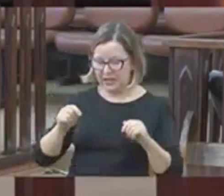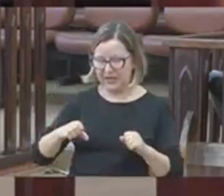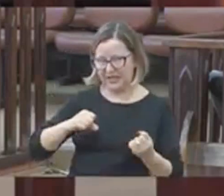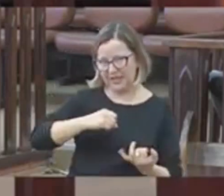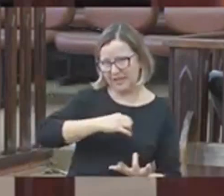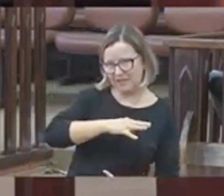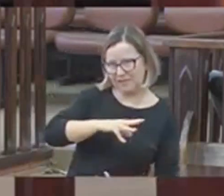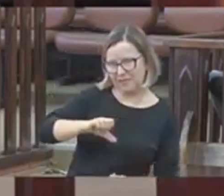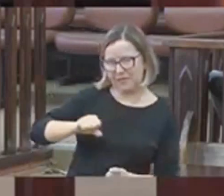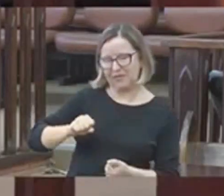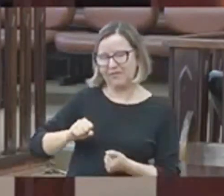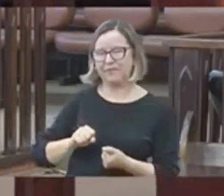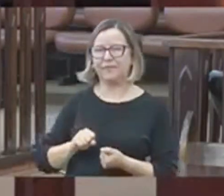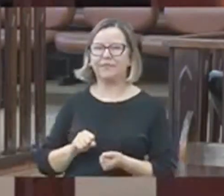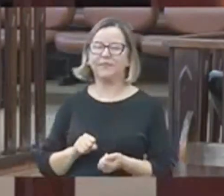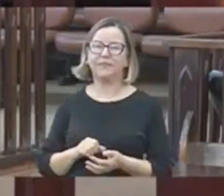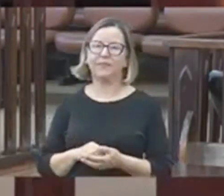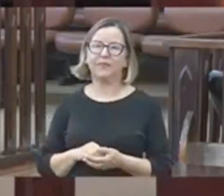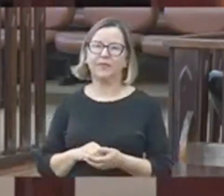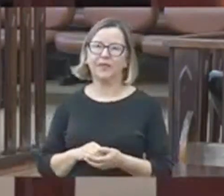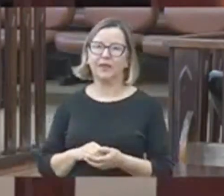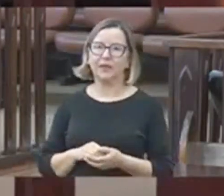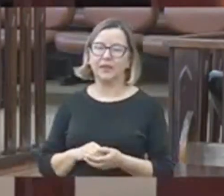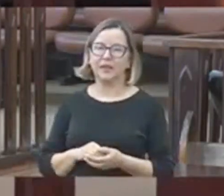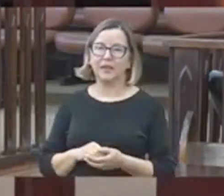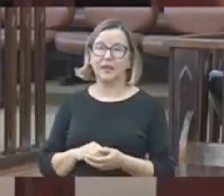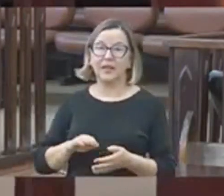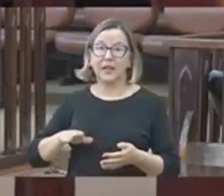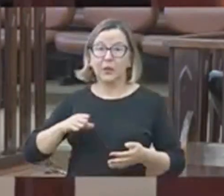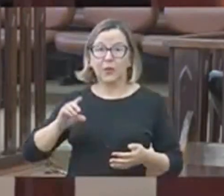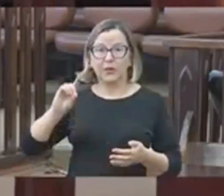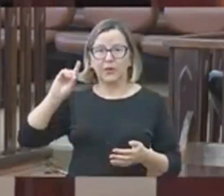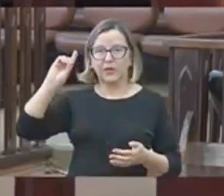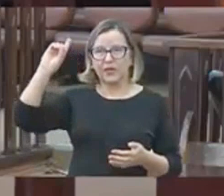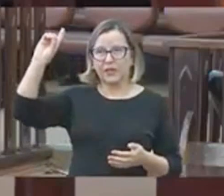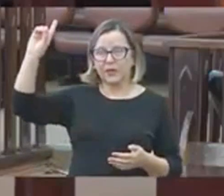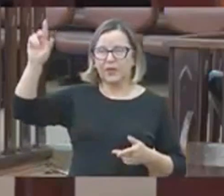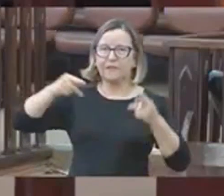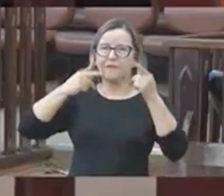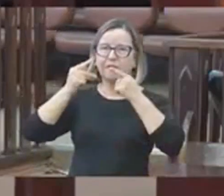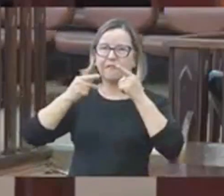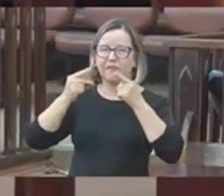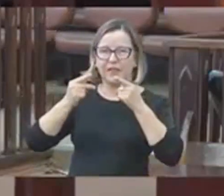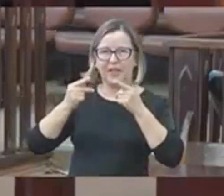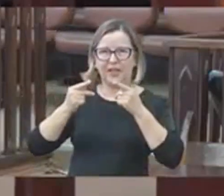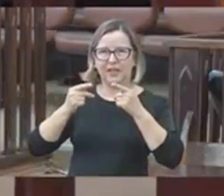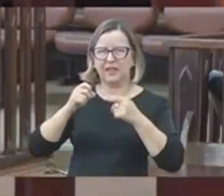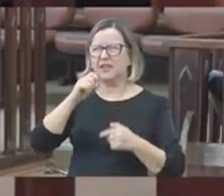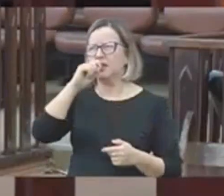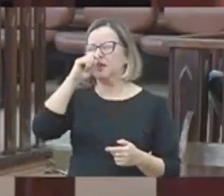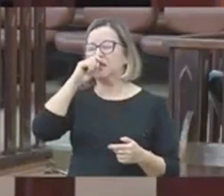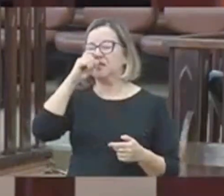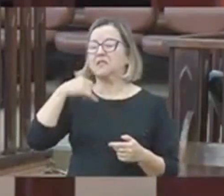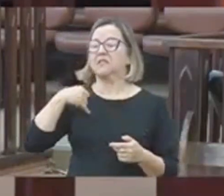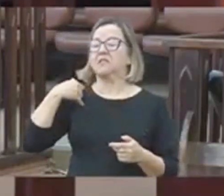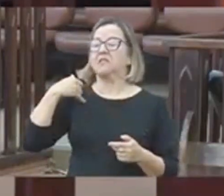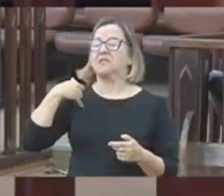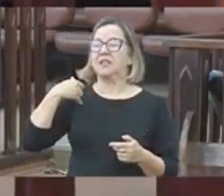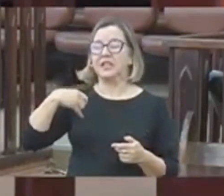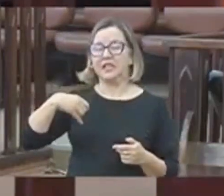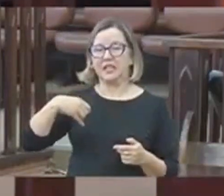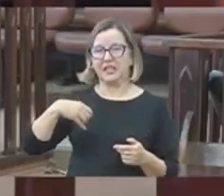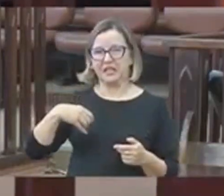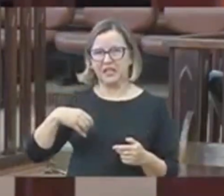arrogante desses reis, e quando Deus está se referindo a eles, também nós podemos assim considerar